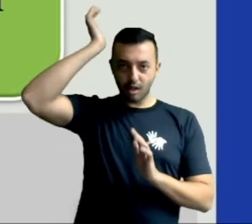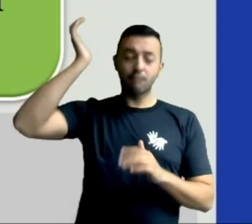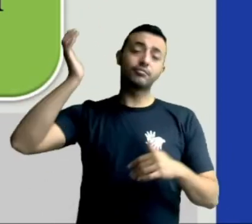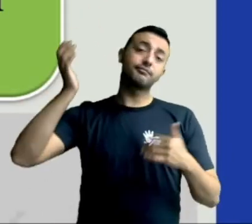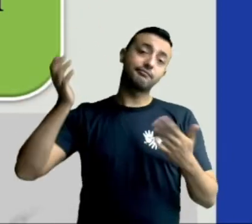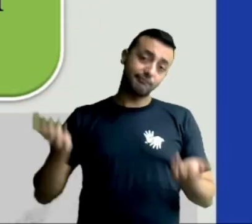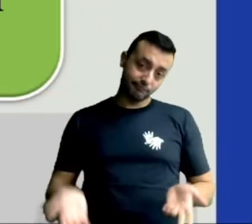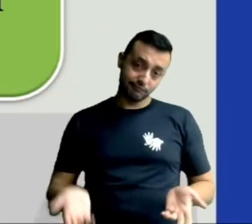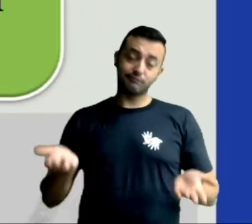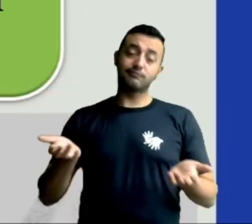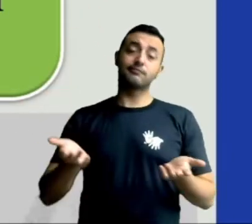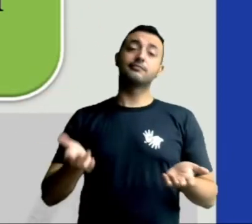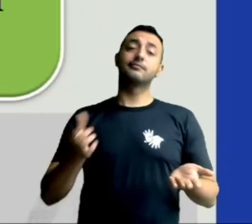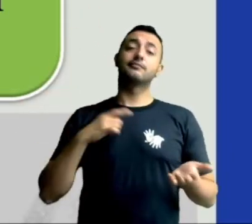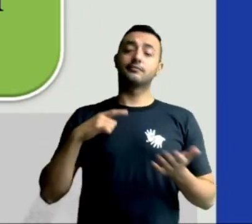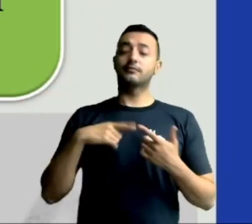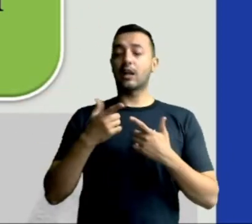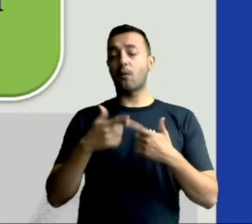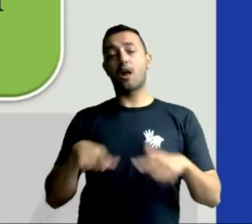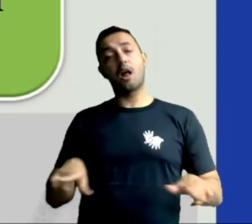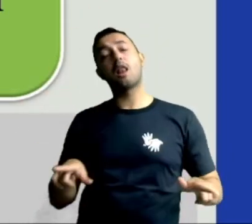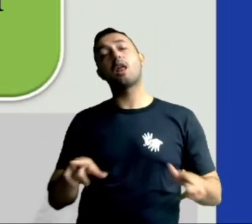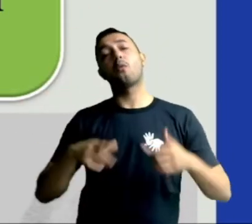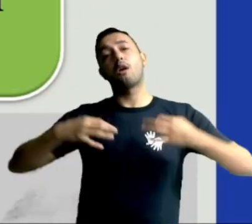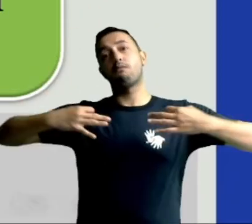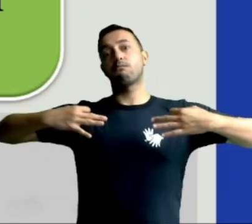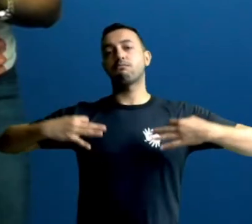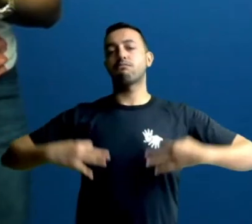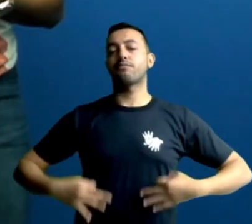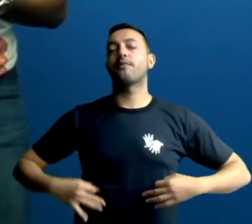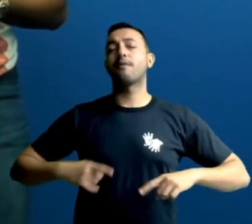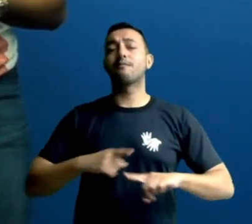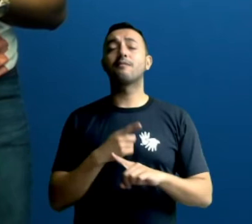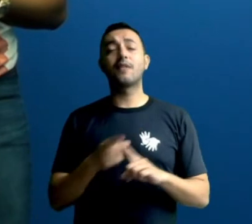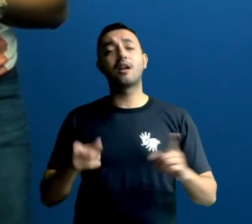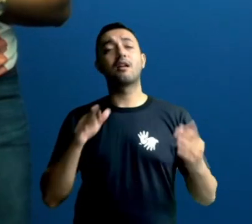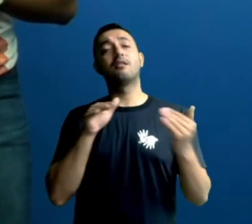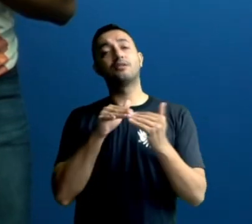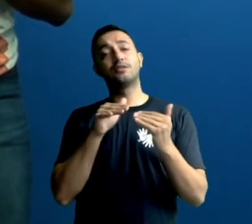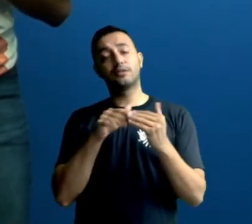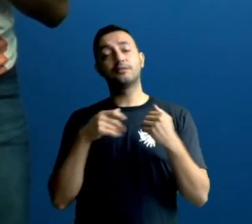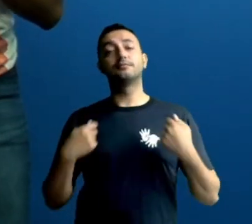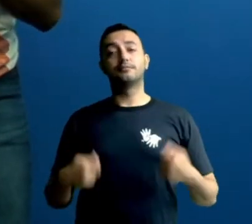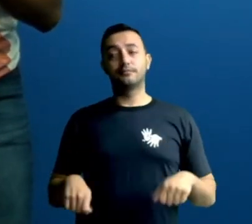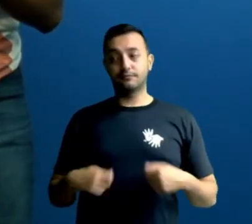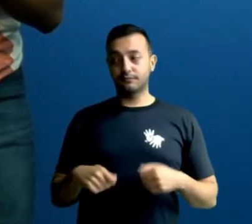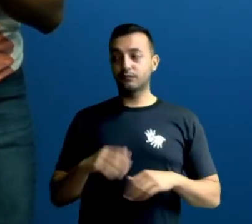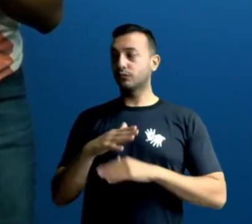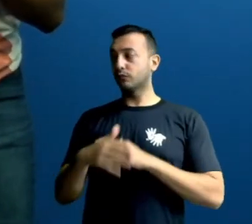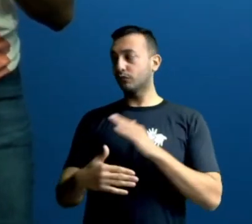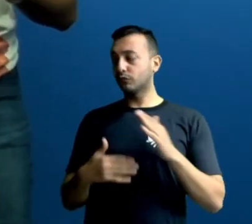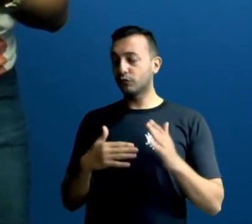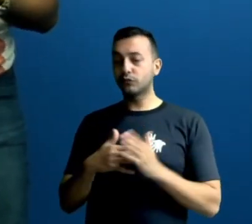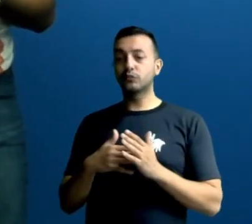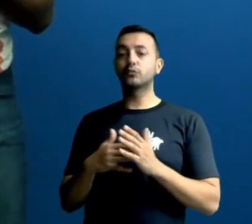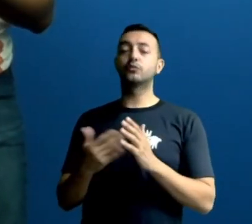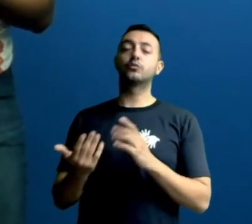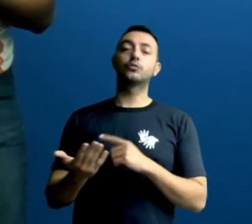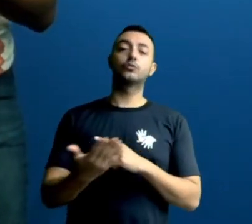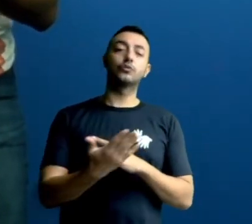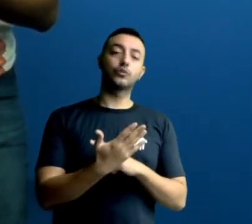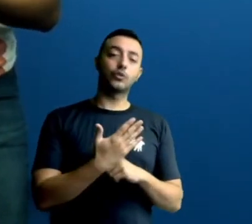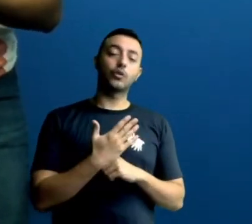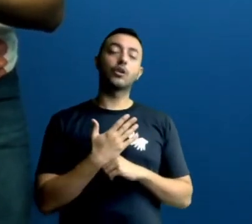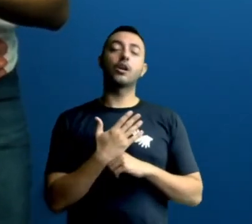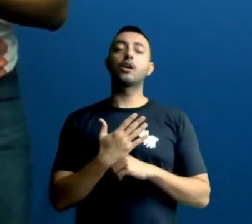linguagem mais culta, mas também é bom a gente já ter esse contato. Tudo isso, gente, nos